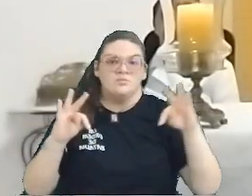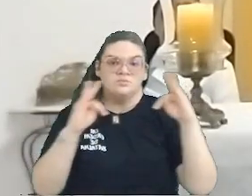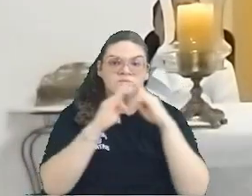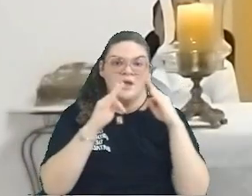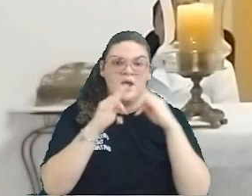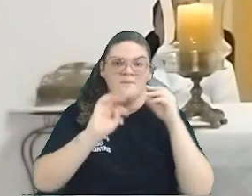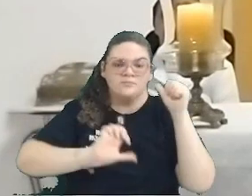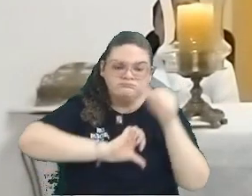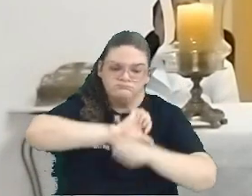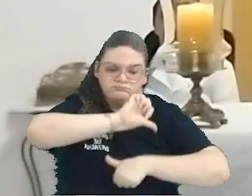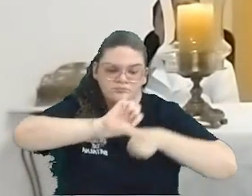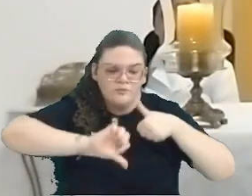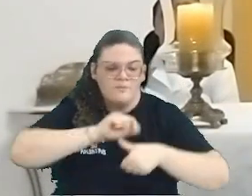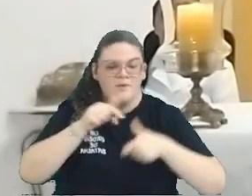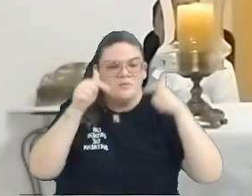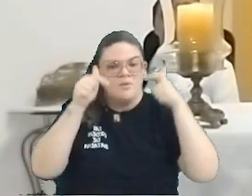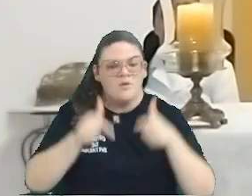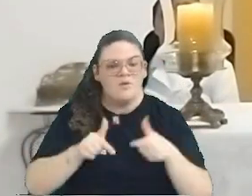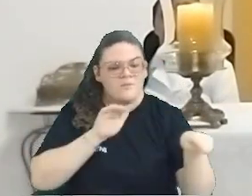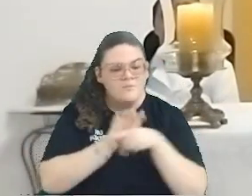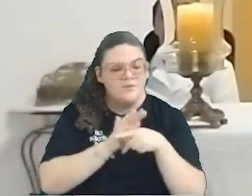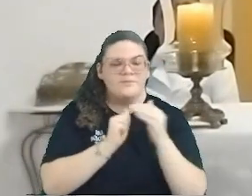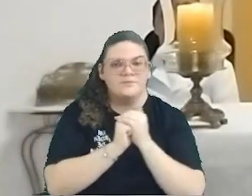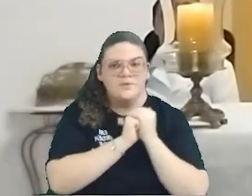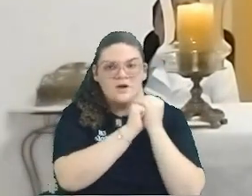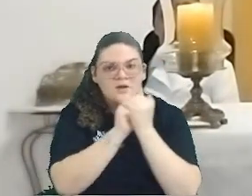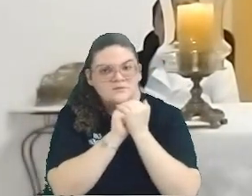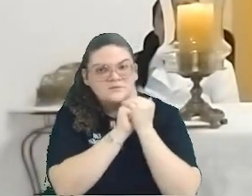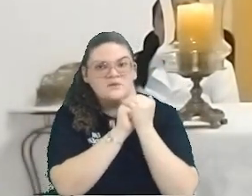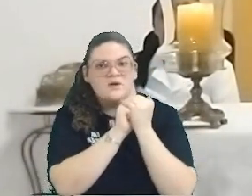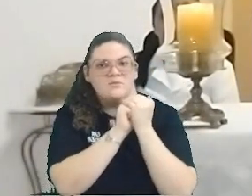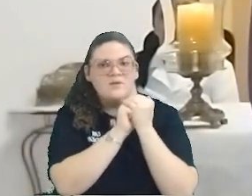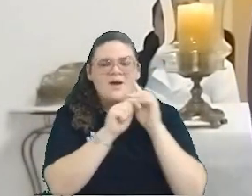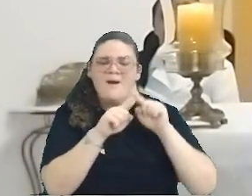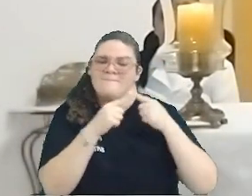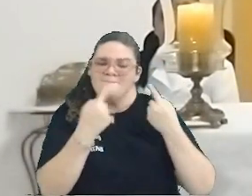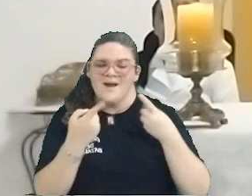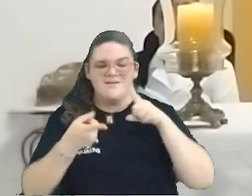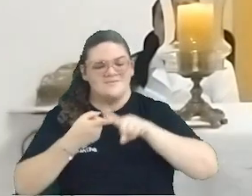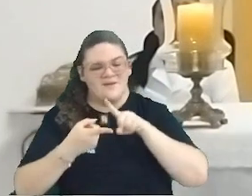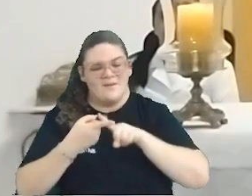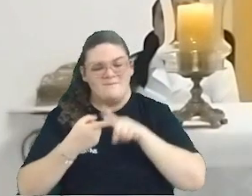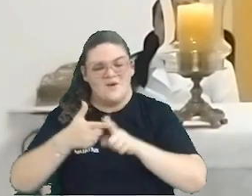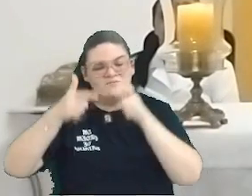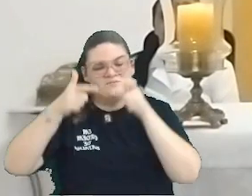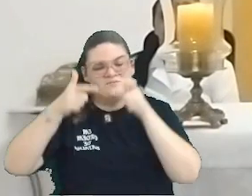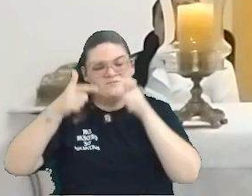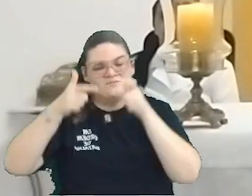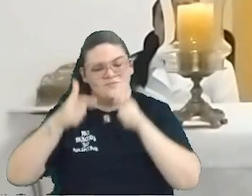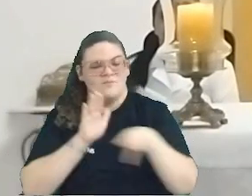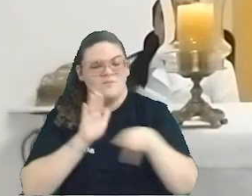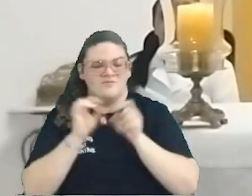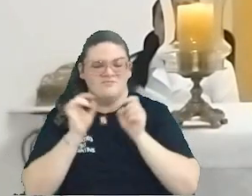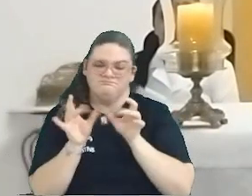em um lugar de oração, em um lugar sagrado, mas também se transformou em um